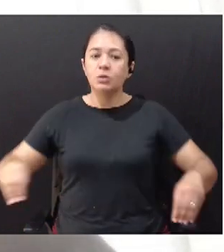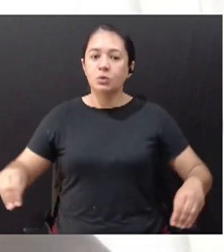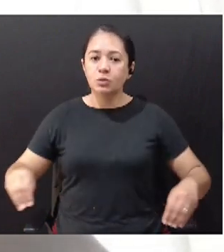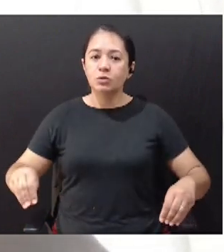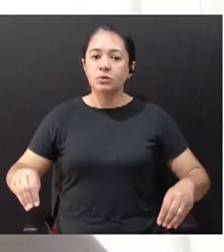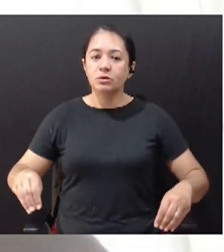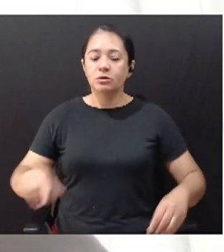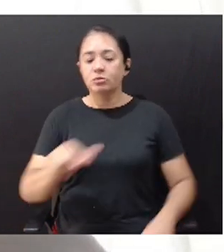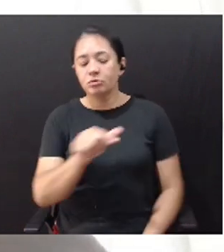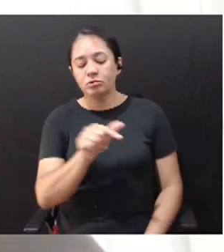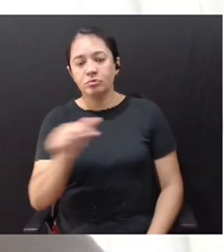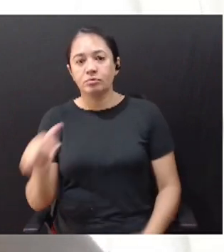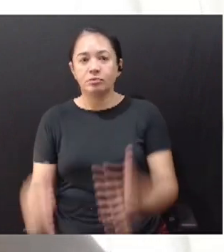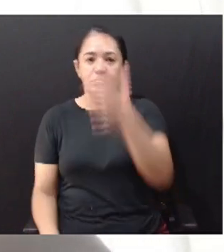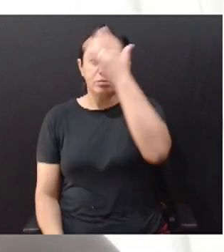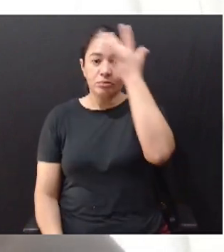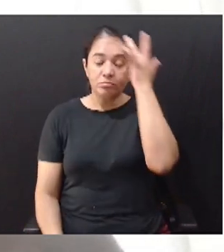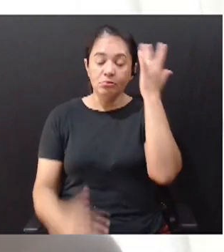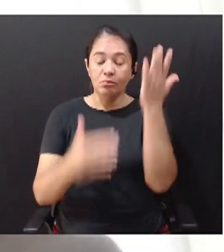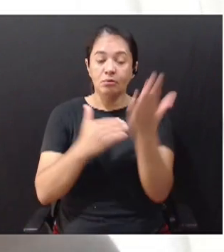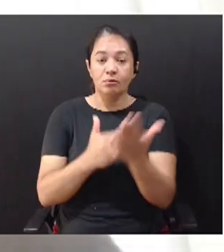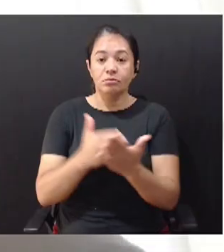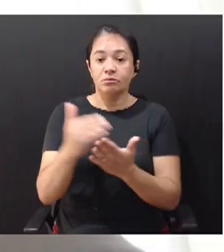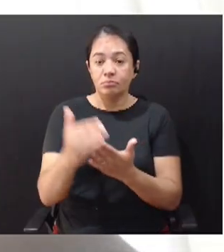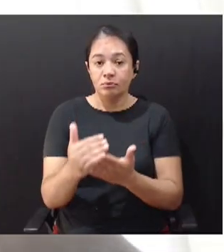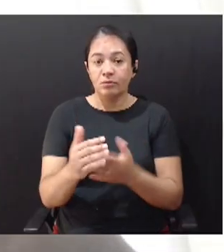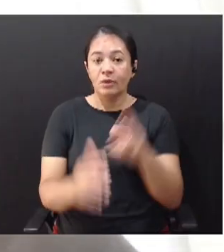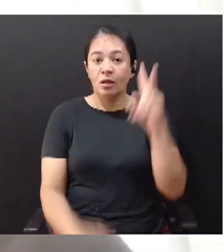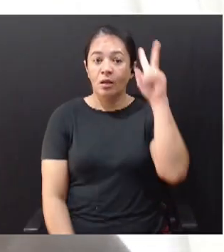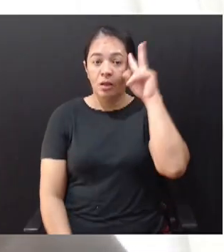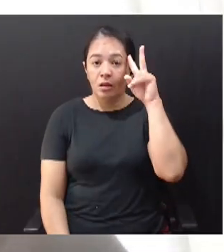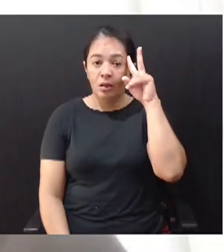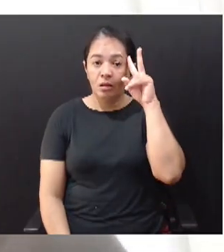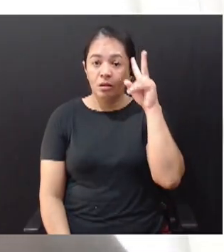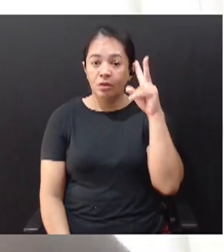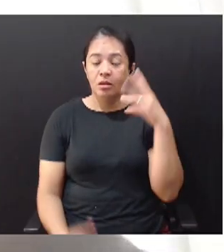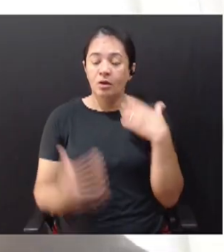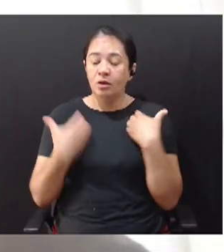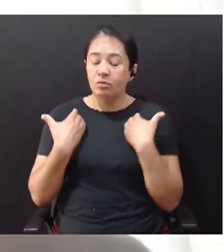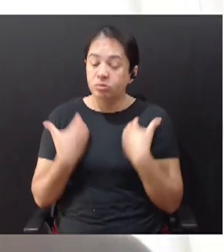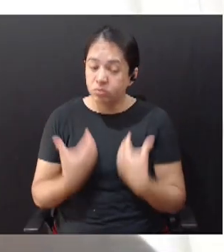vai iniciar a segunda-feira exausto,